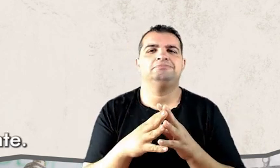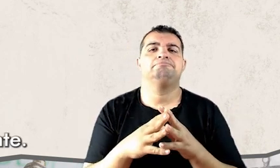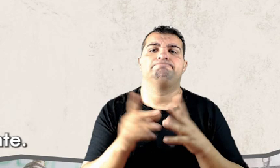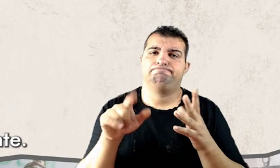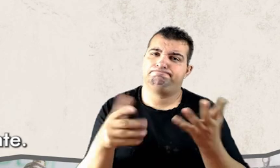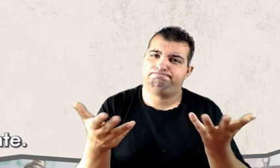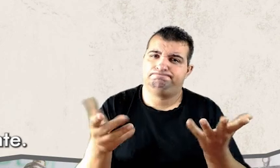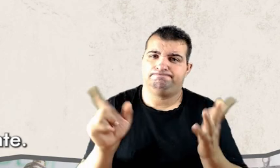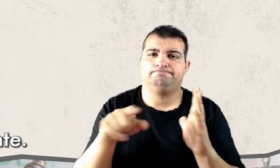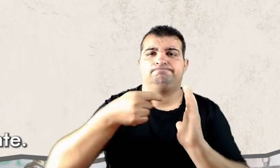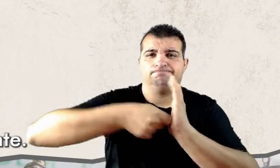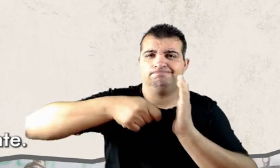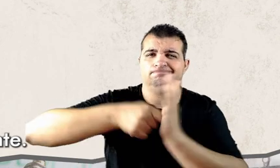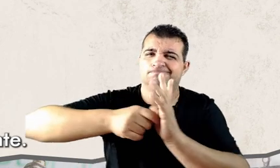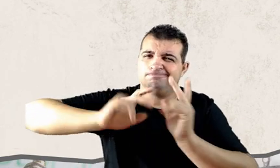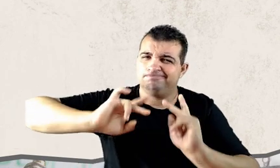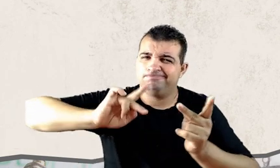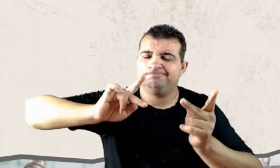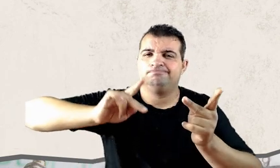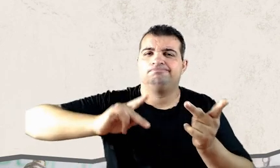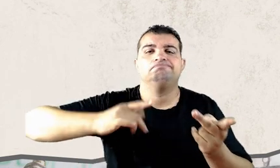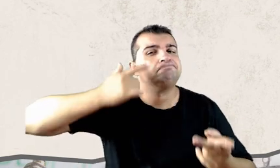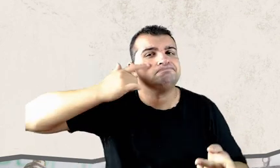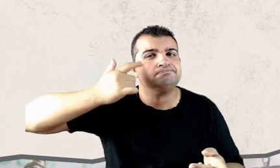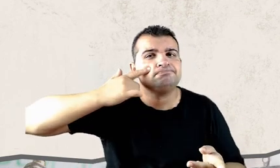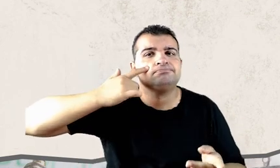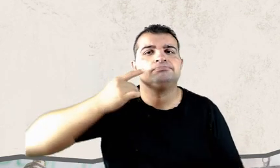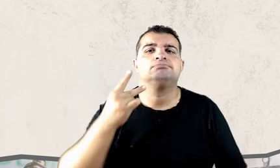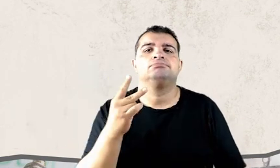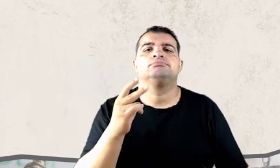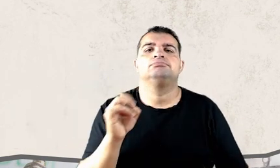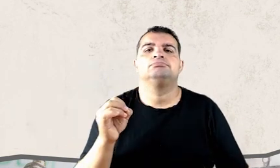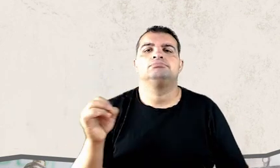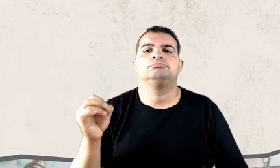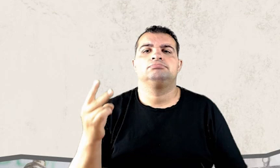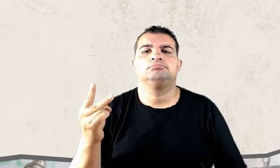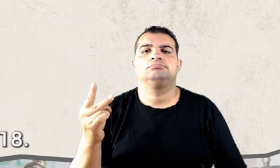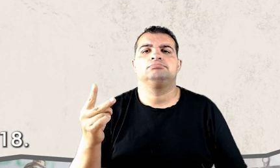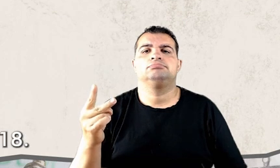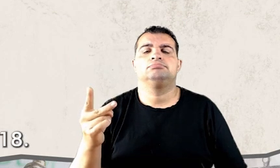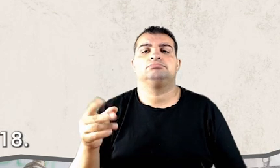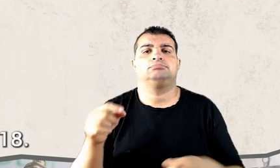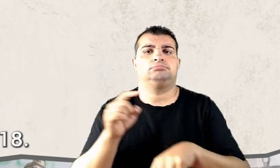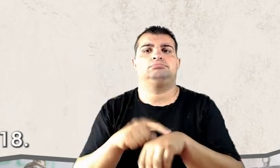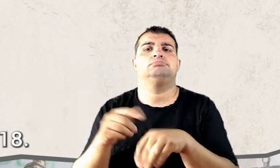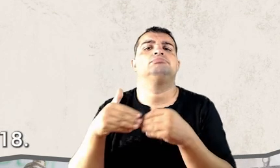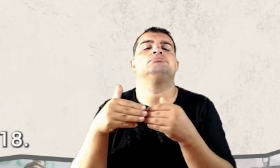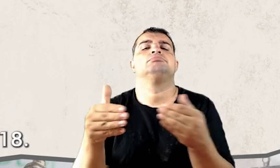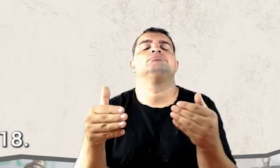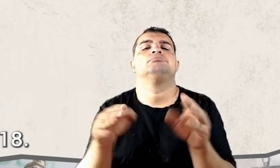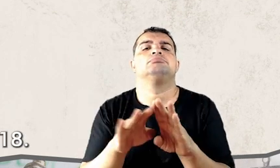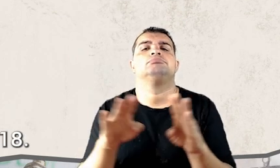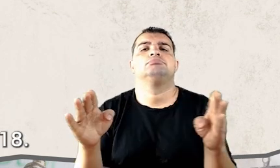é uma luta constante. Porque, veja, em 2002 foi quando saiu